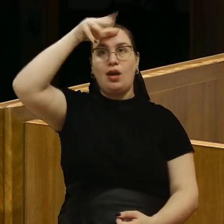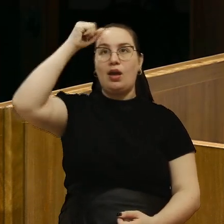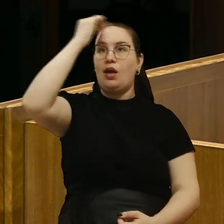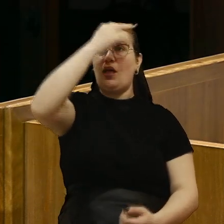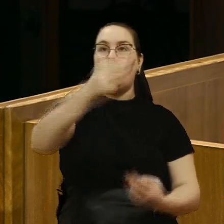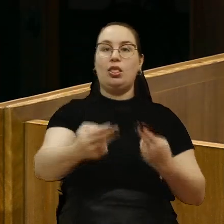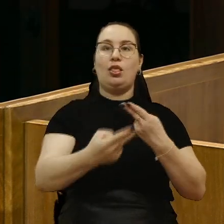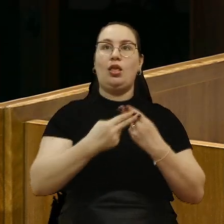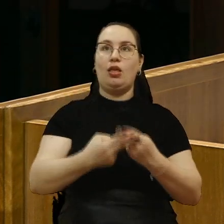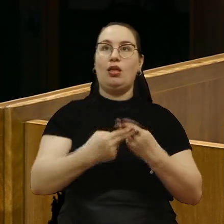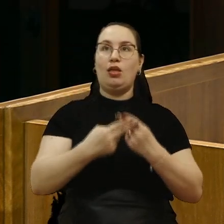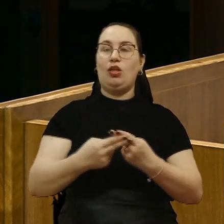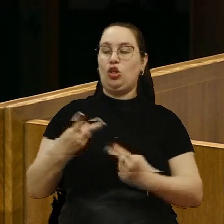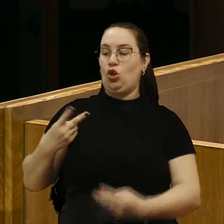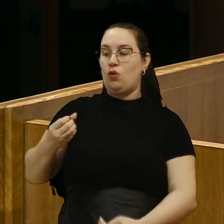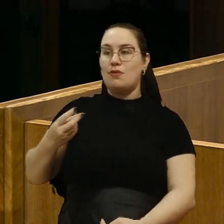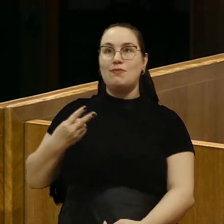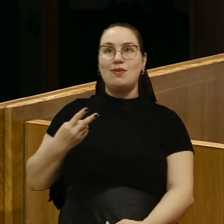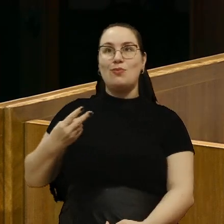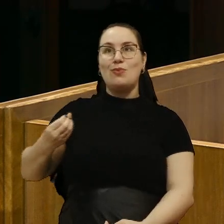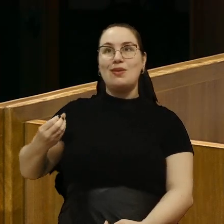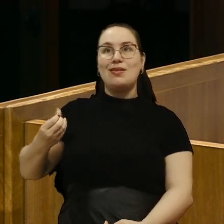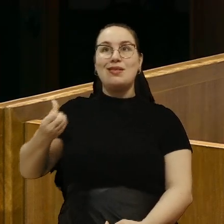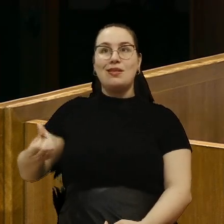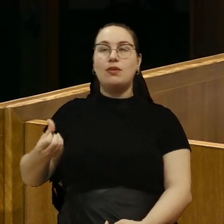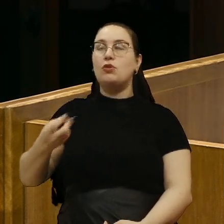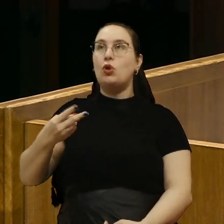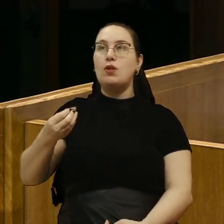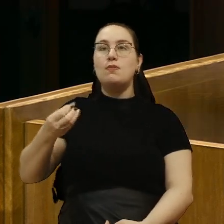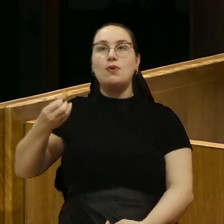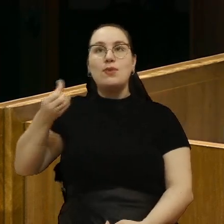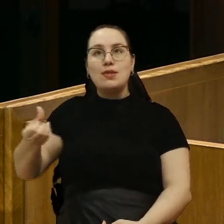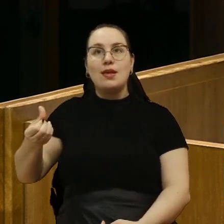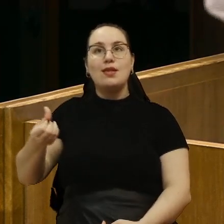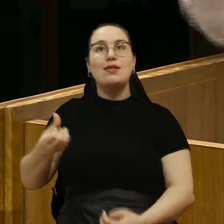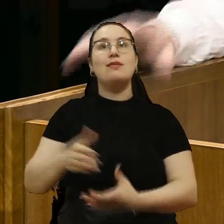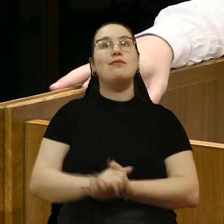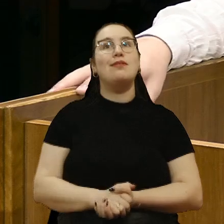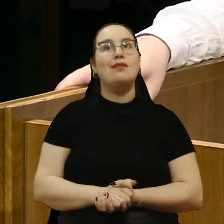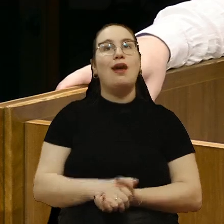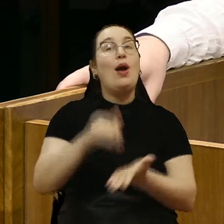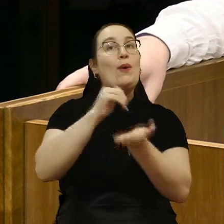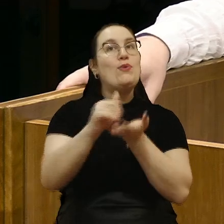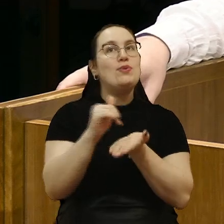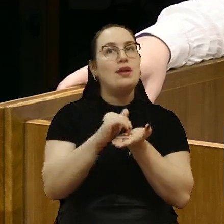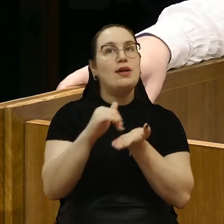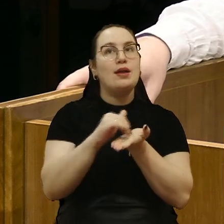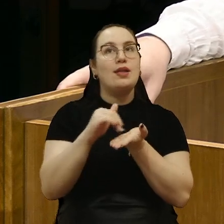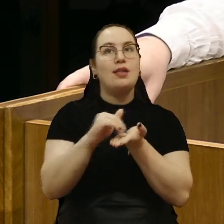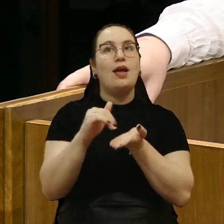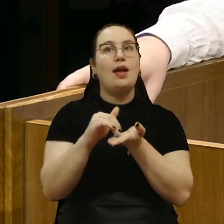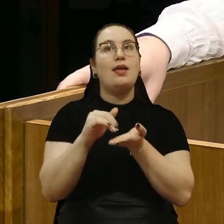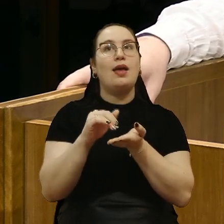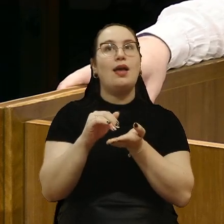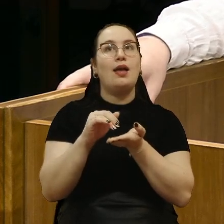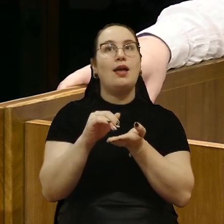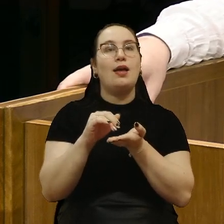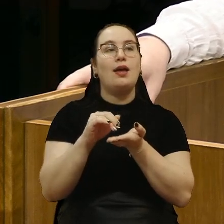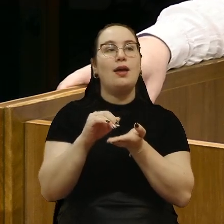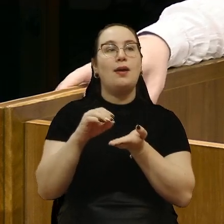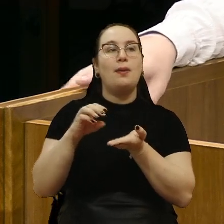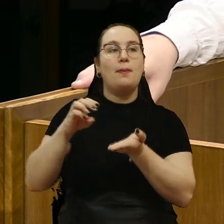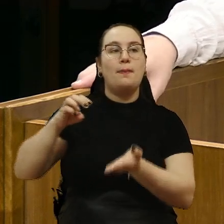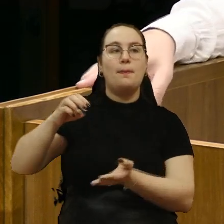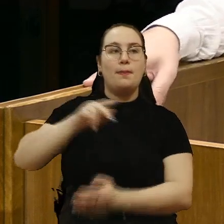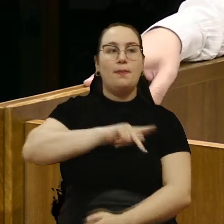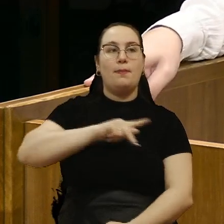nas amarras de 2006. Esses dias o secretário, que era presidente da FAS, Mauro,